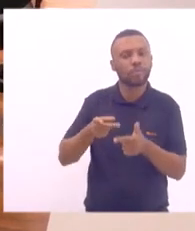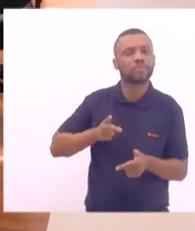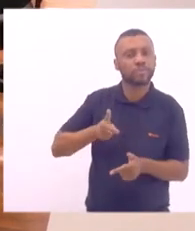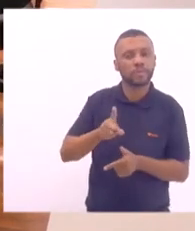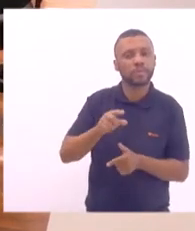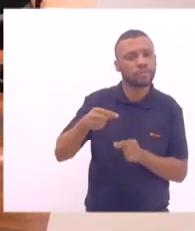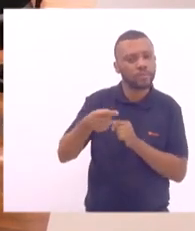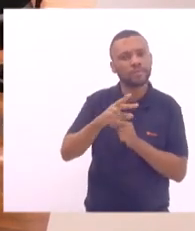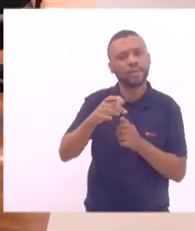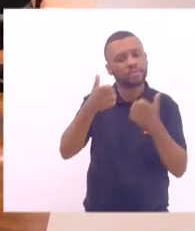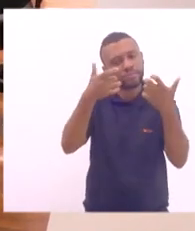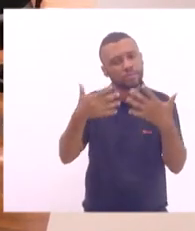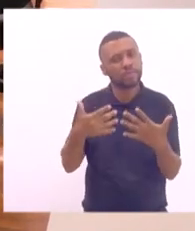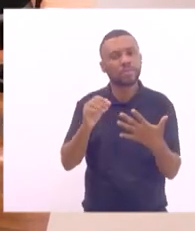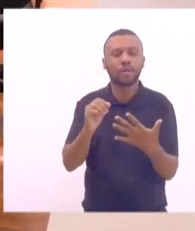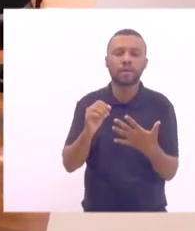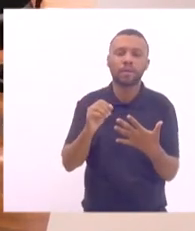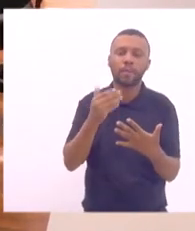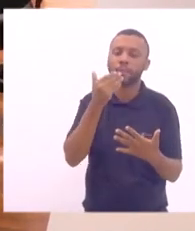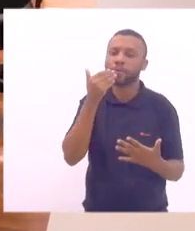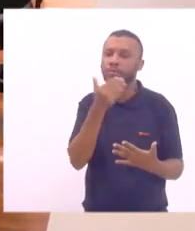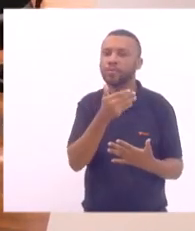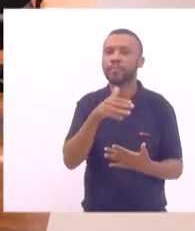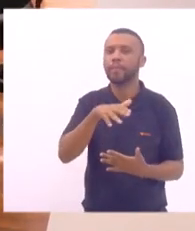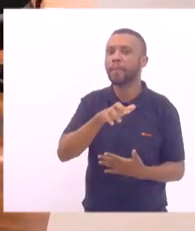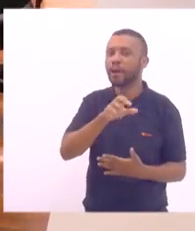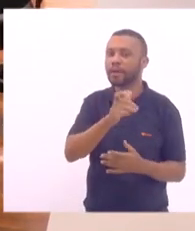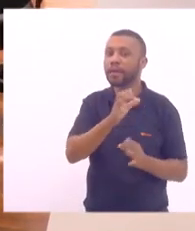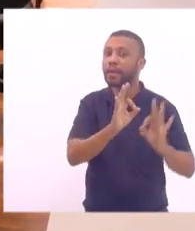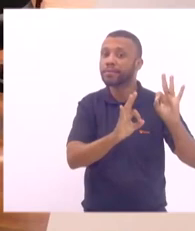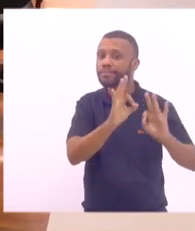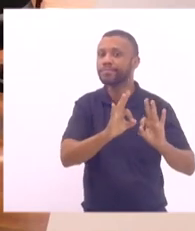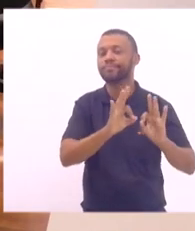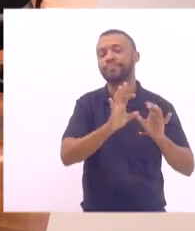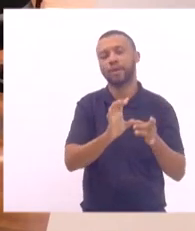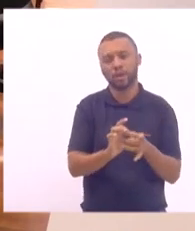falamos para o Marcos para que ele faça um autorizativo.